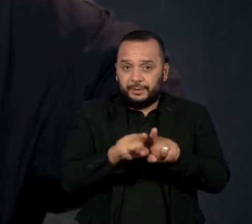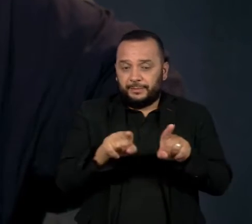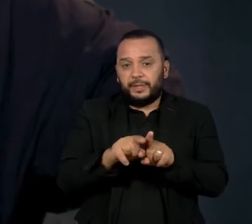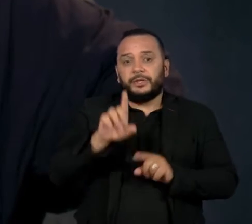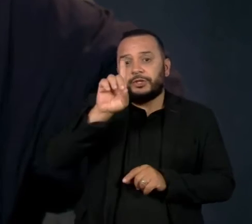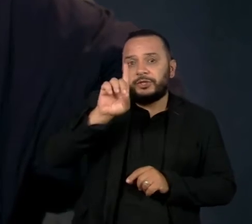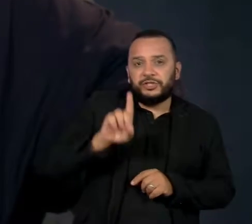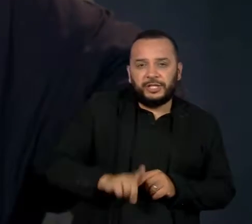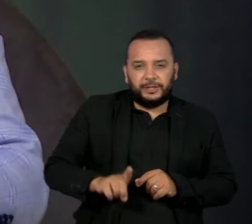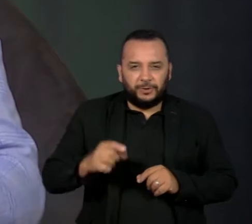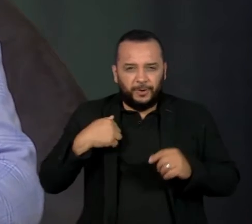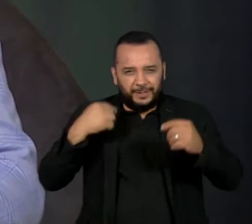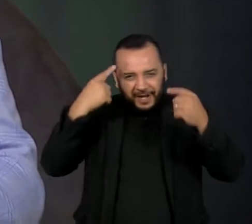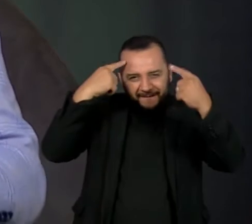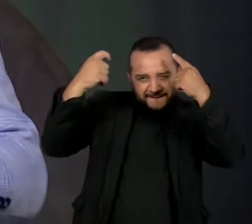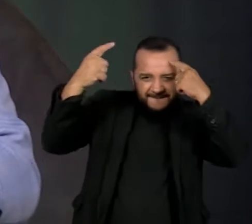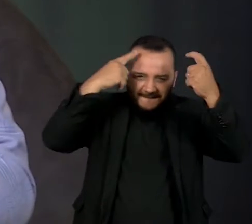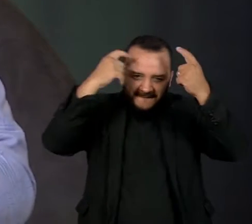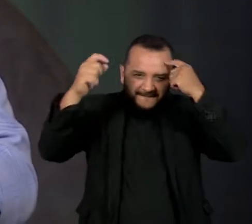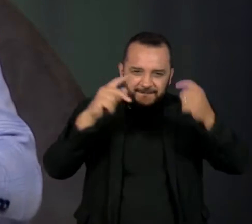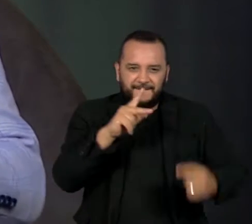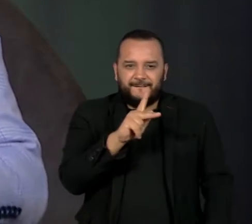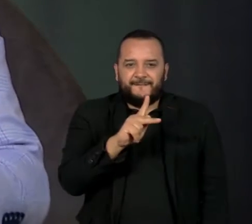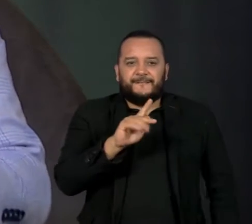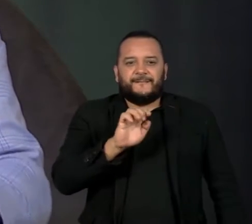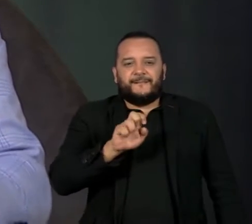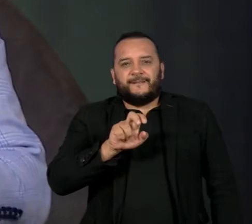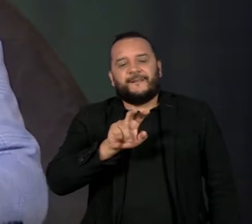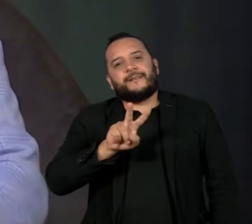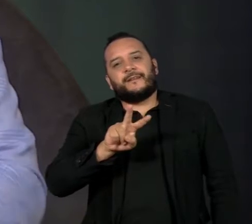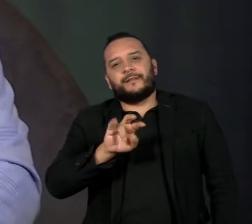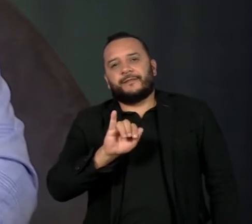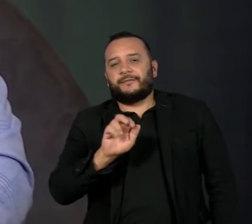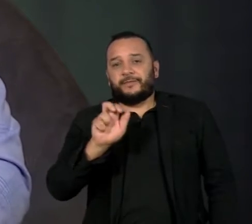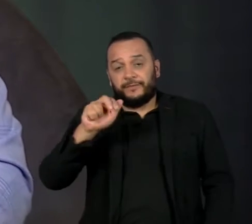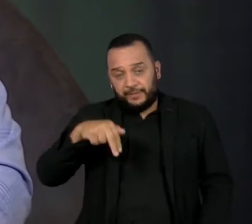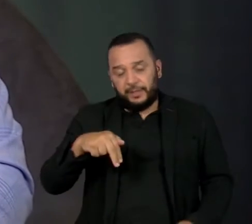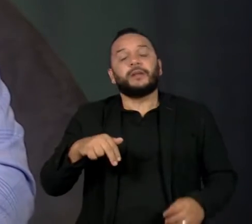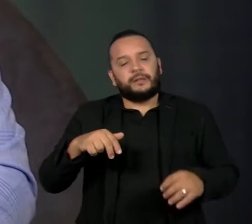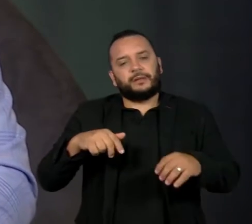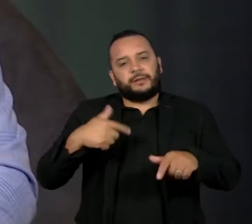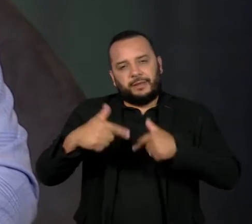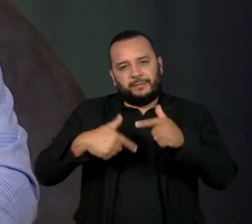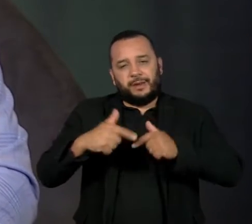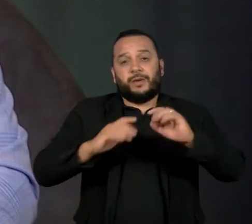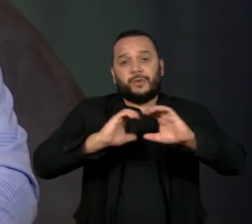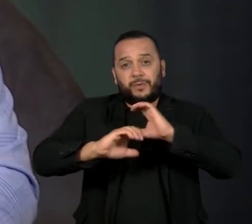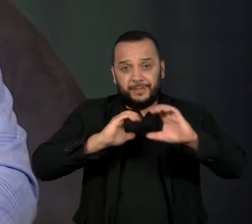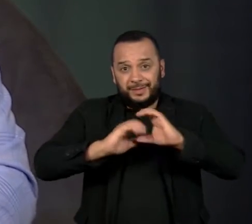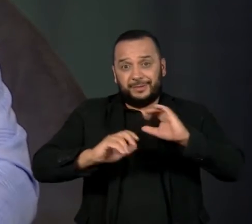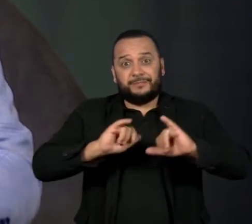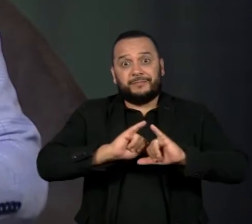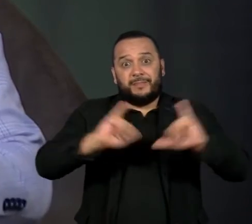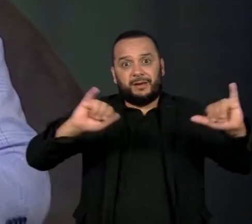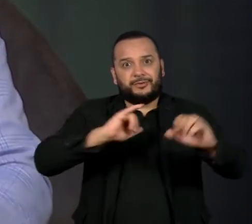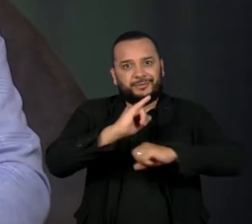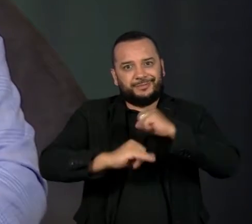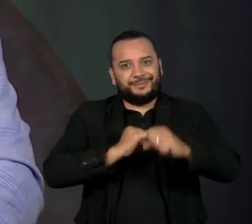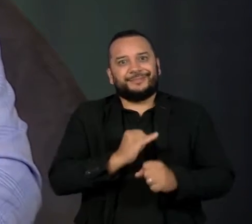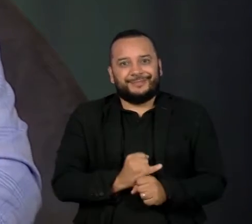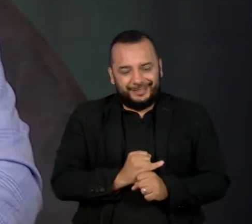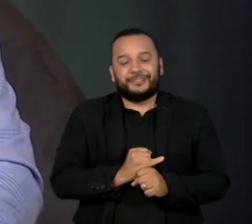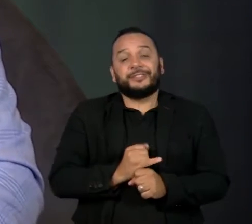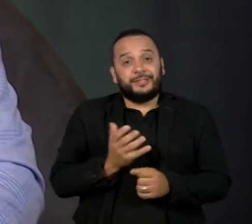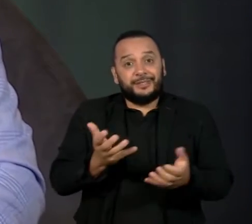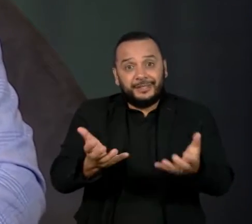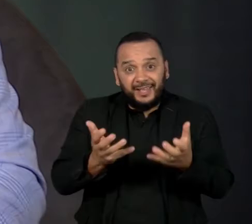David, que através do trabalho na comunicação e no marketing digital, estão formando o mercado para que exista mais